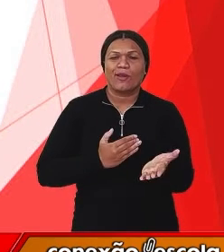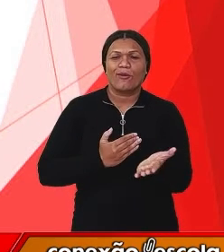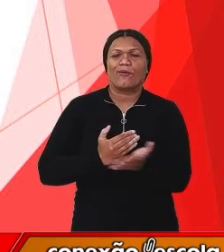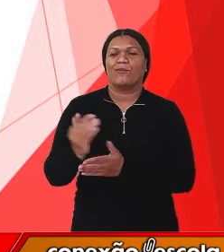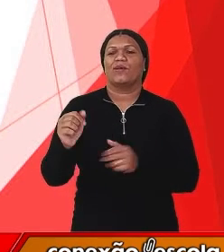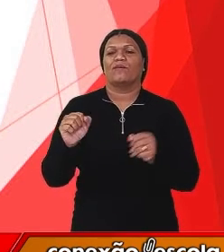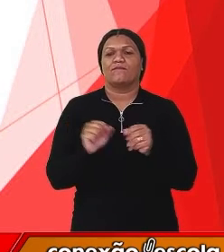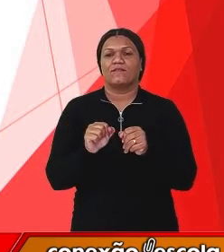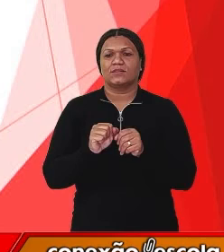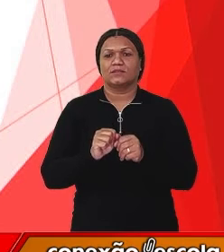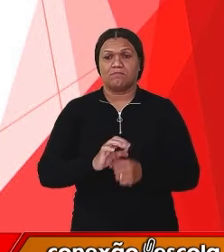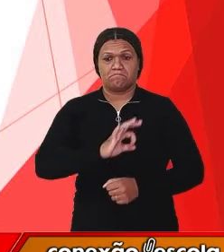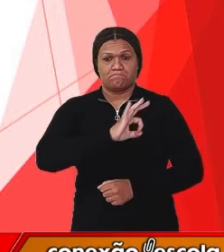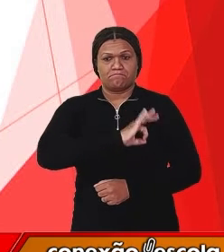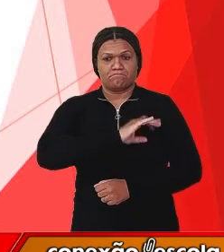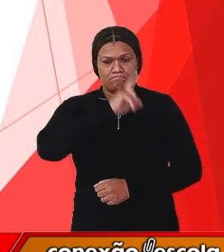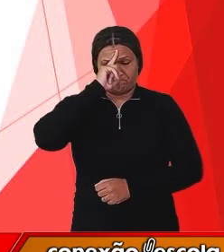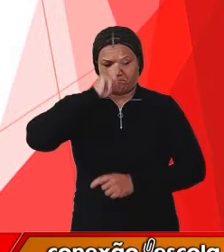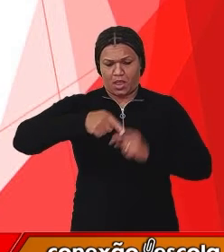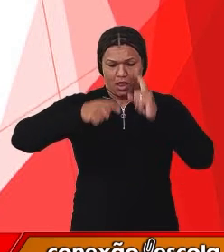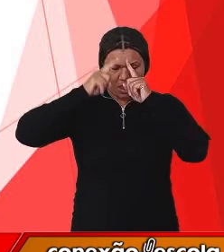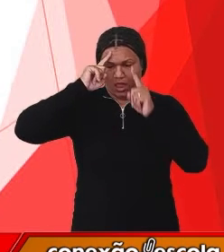Estado Novo em novembro de